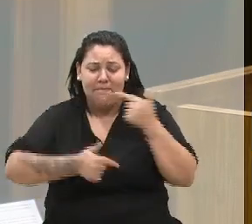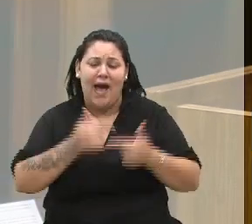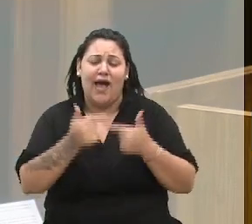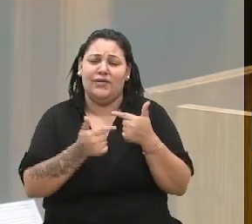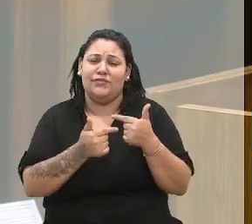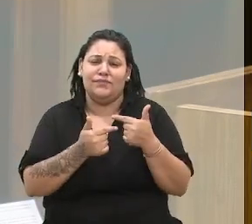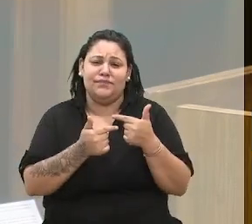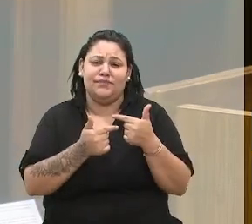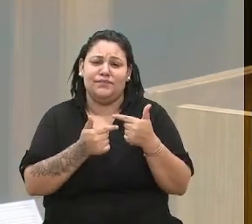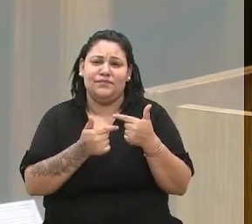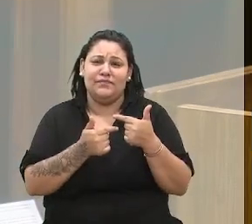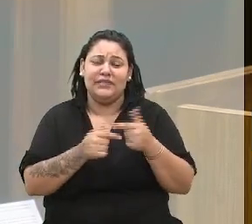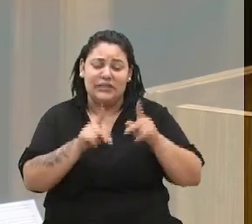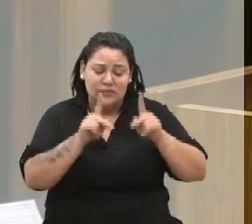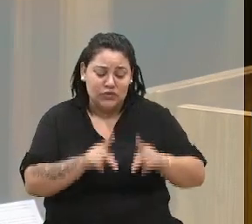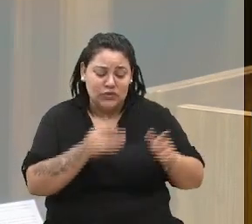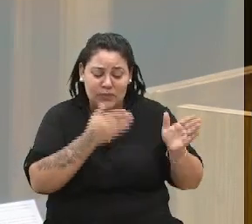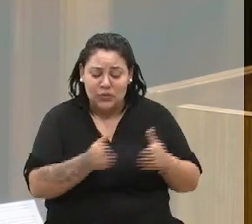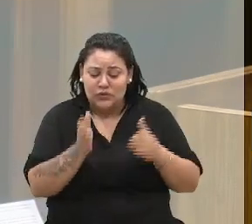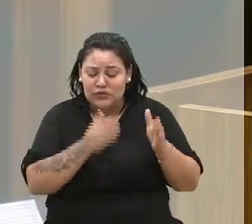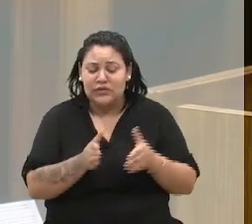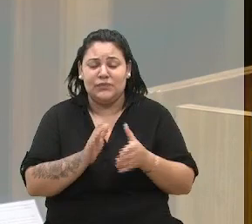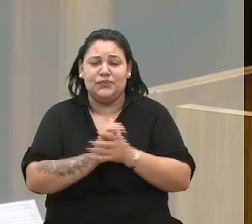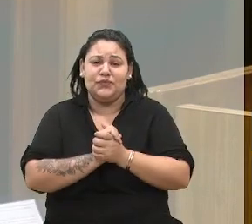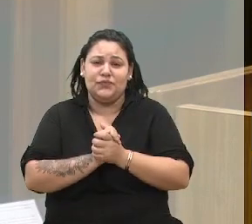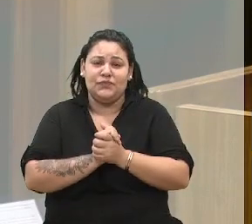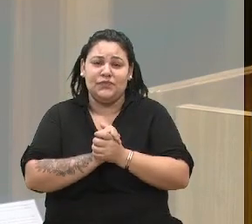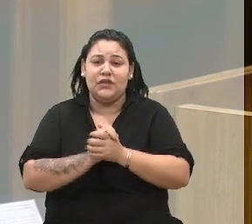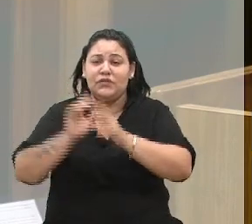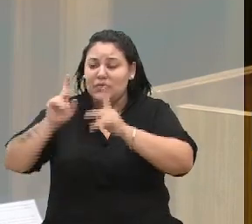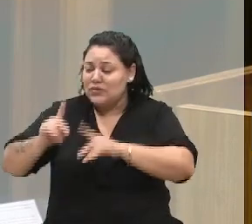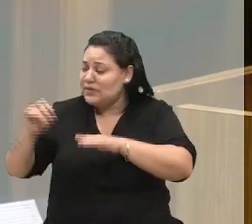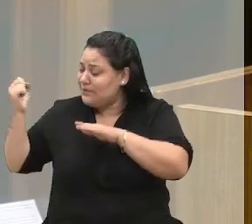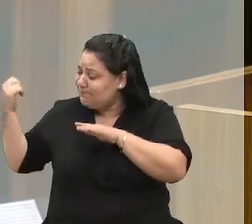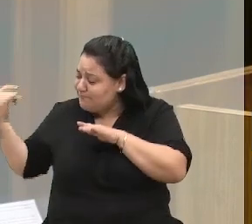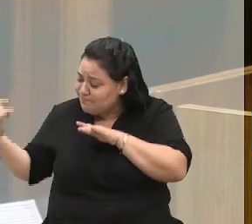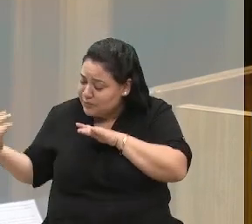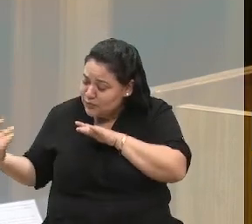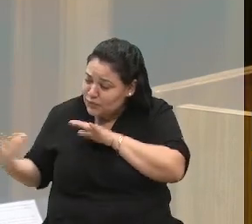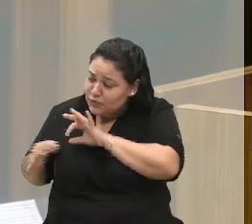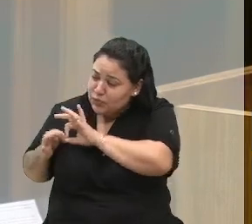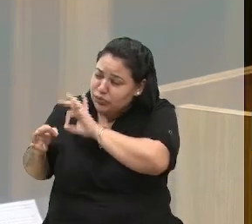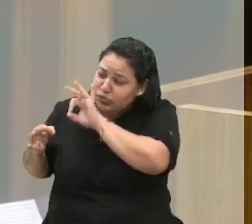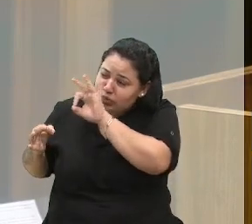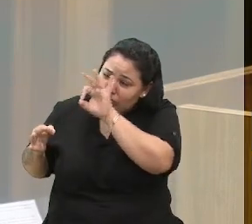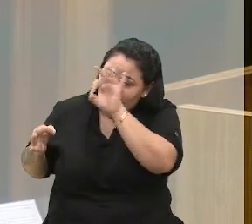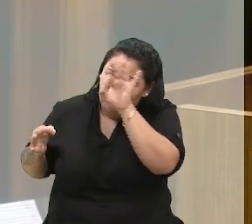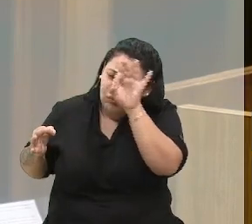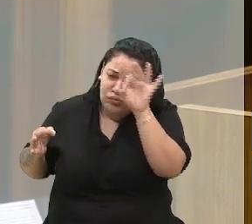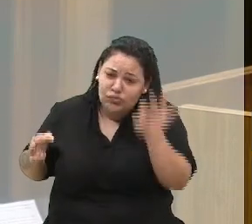povo, dessa gente que veio de longe para trazer o que hoje nós chamamos de Caxias do Sul.